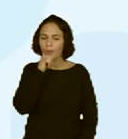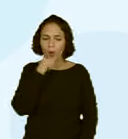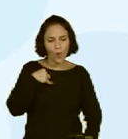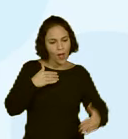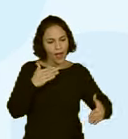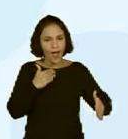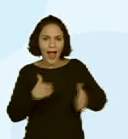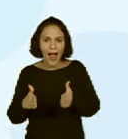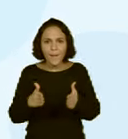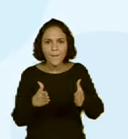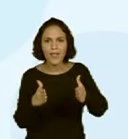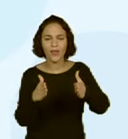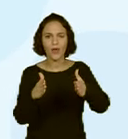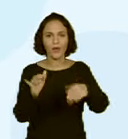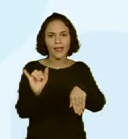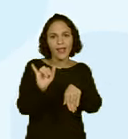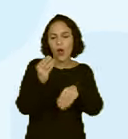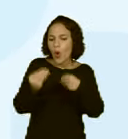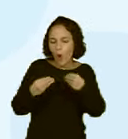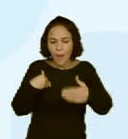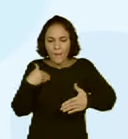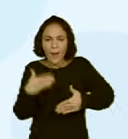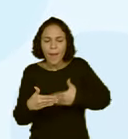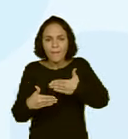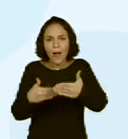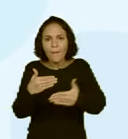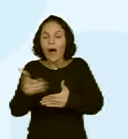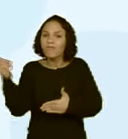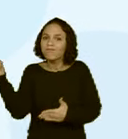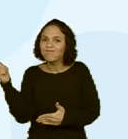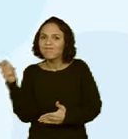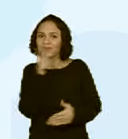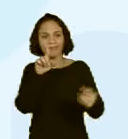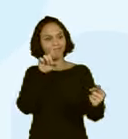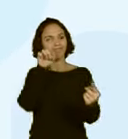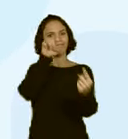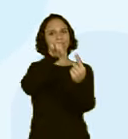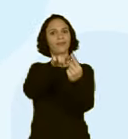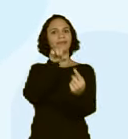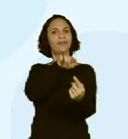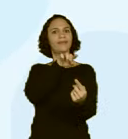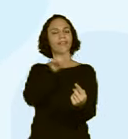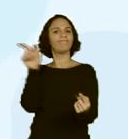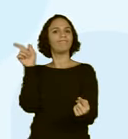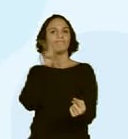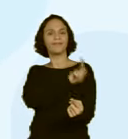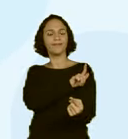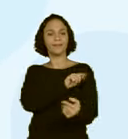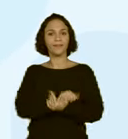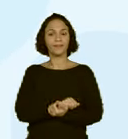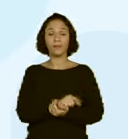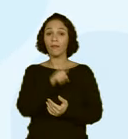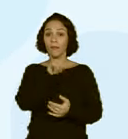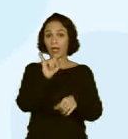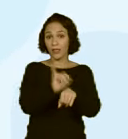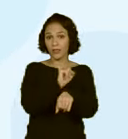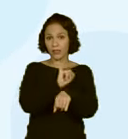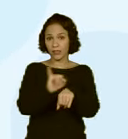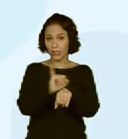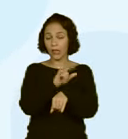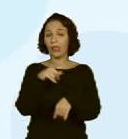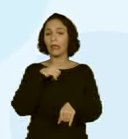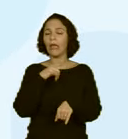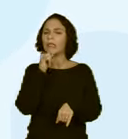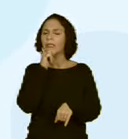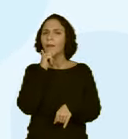os recursos para você realizar um objetivo. A estratégia ela vai responder a algumas perguntas. Como